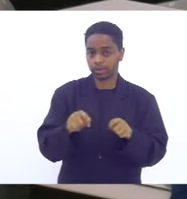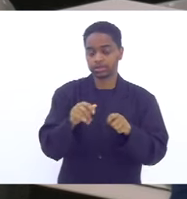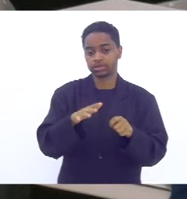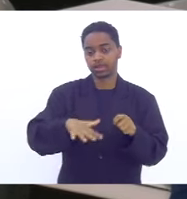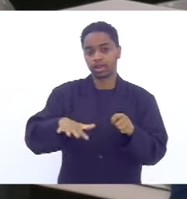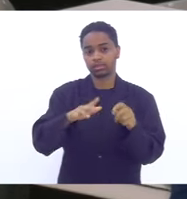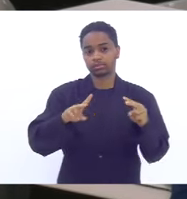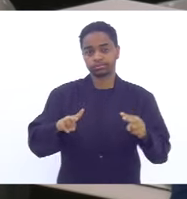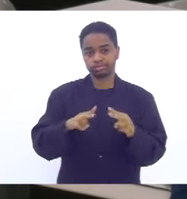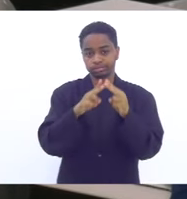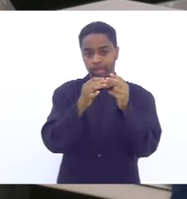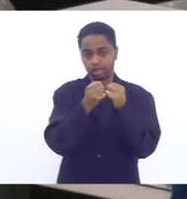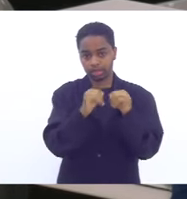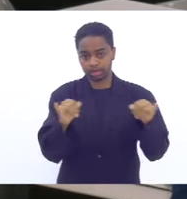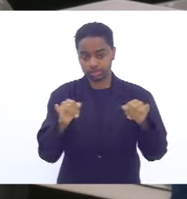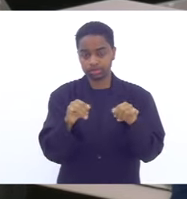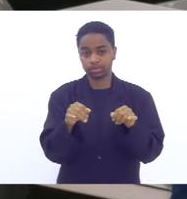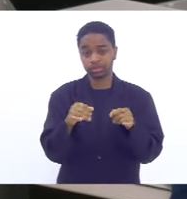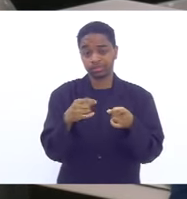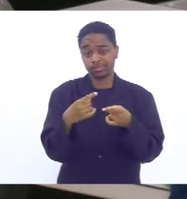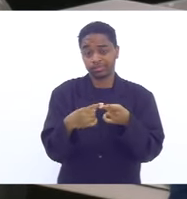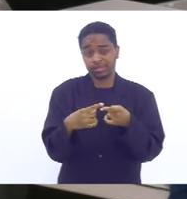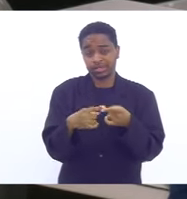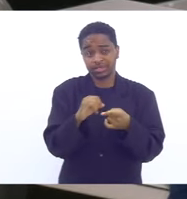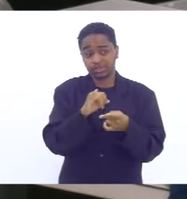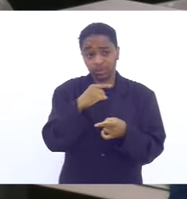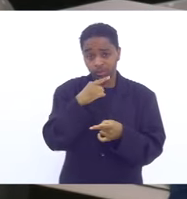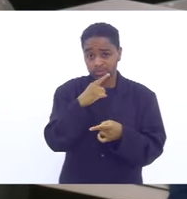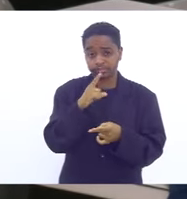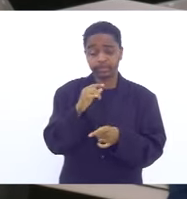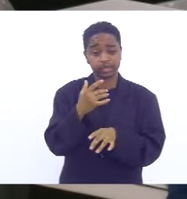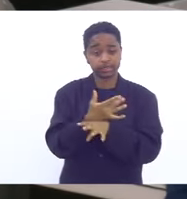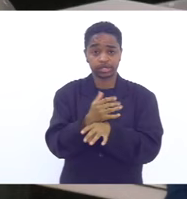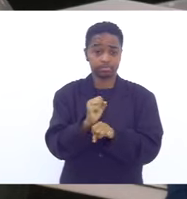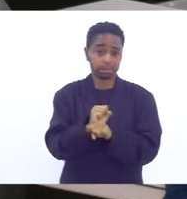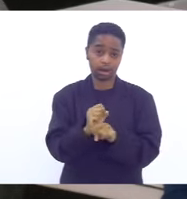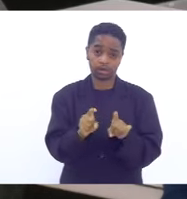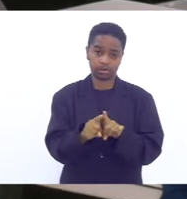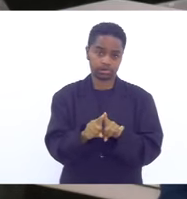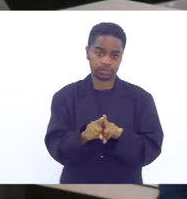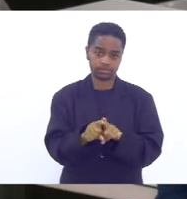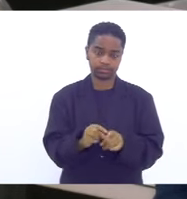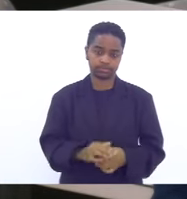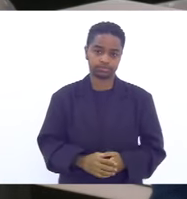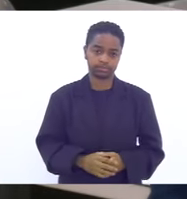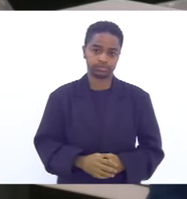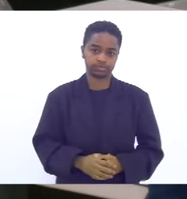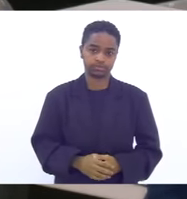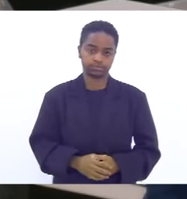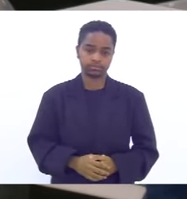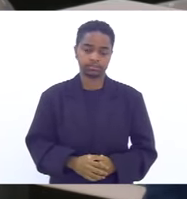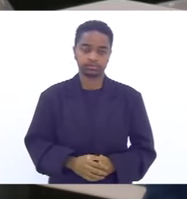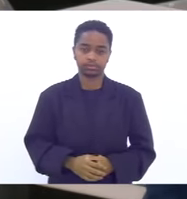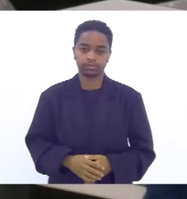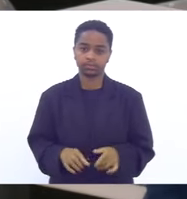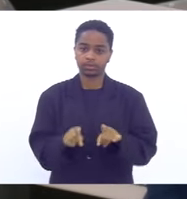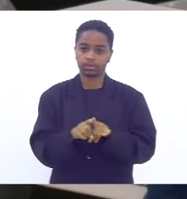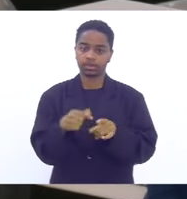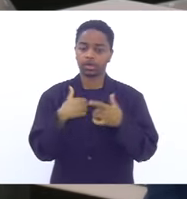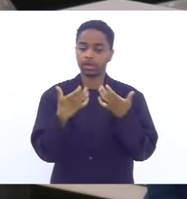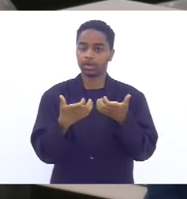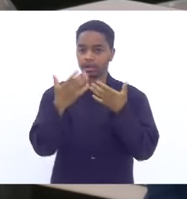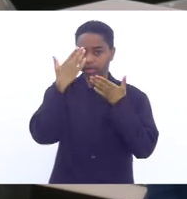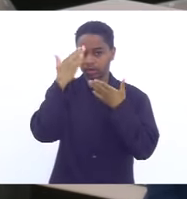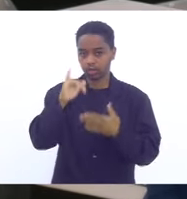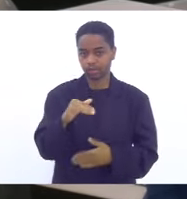subestação para fornecimento de energia, senão a nossa cidade também vai ficar parada. E eu gostaria de agradecer novamente a